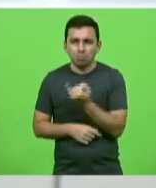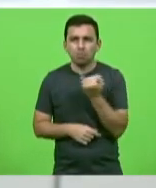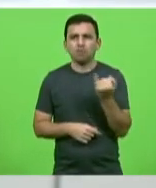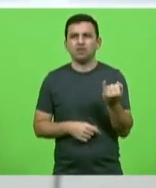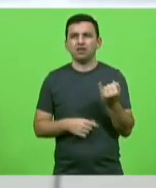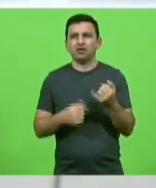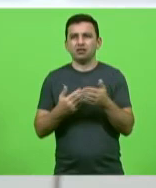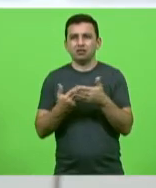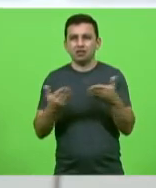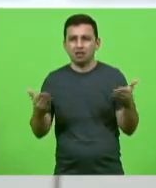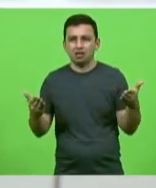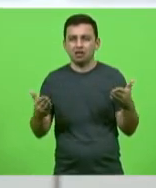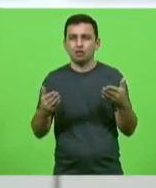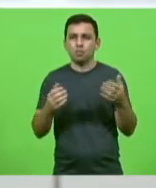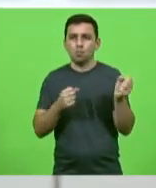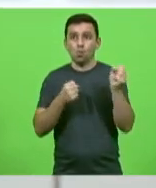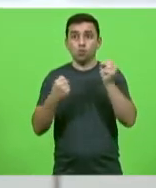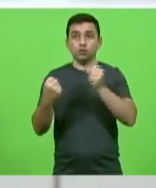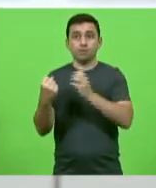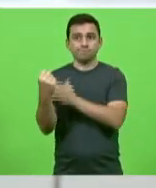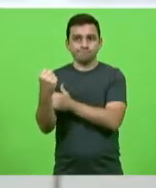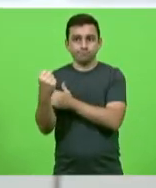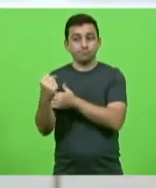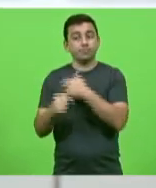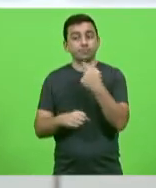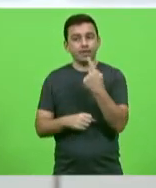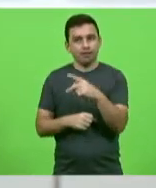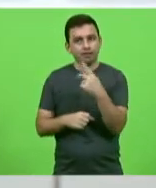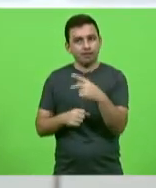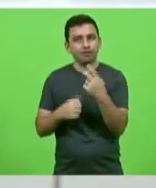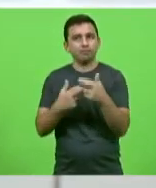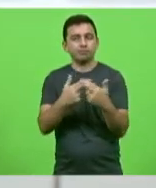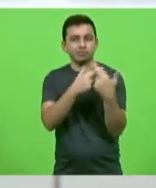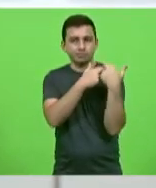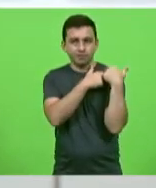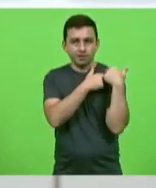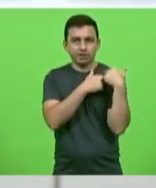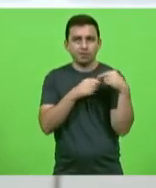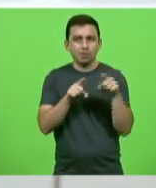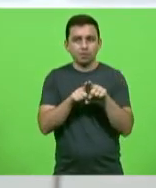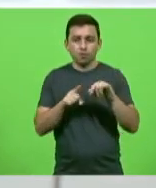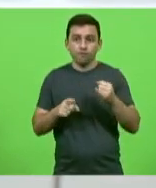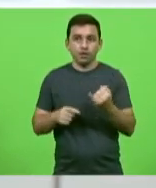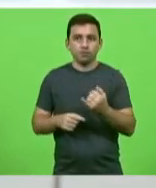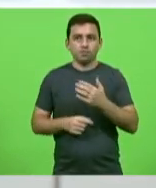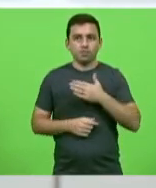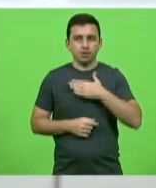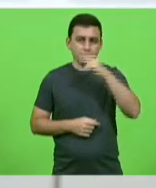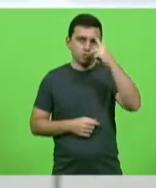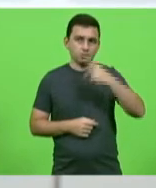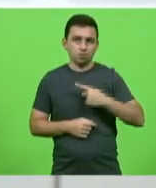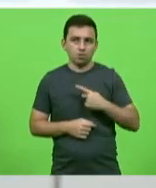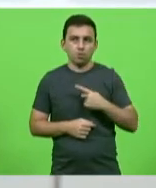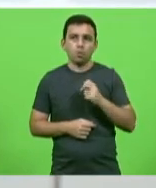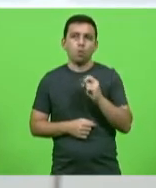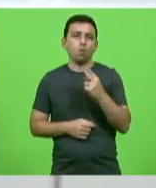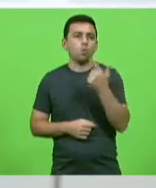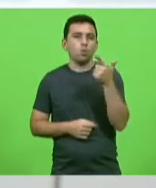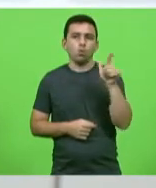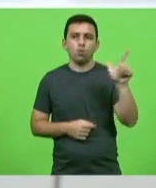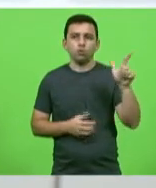e facilidades delas decorrentes em proveito pessoal ou de outrem a quem queira